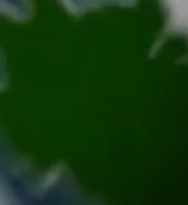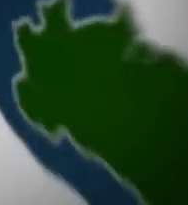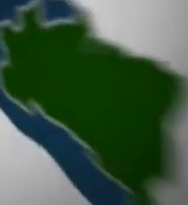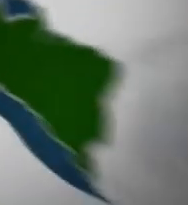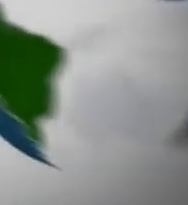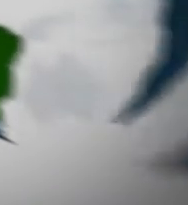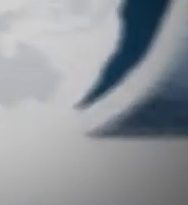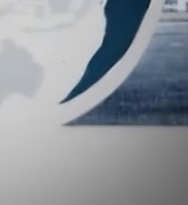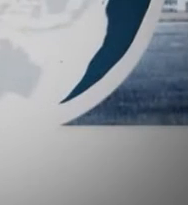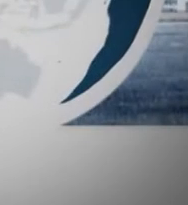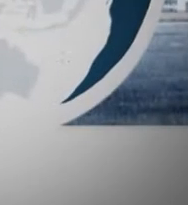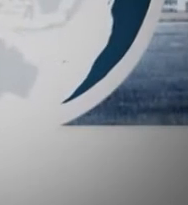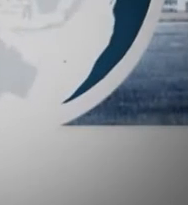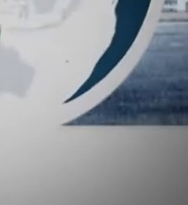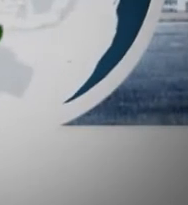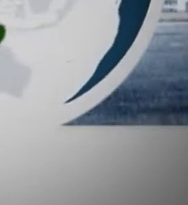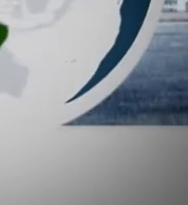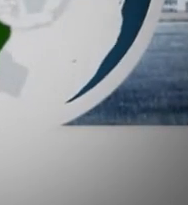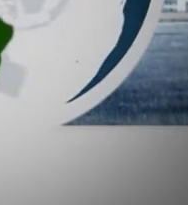o